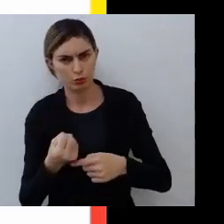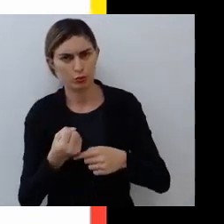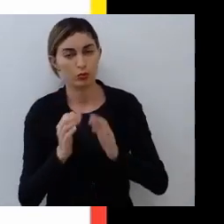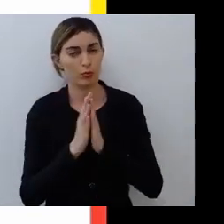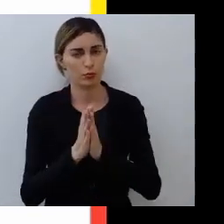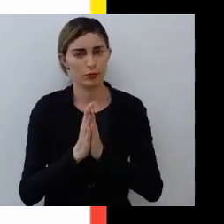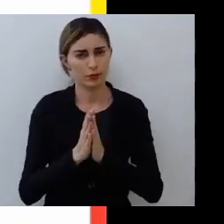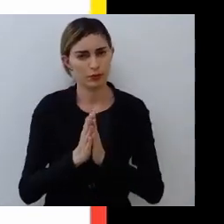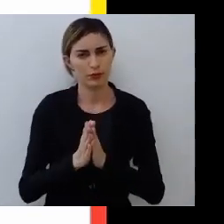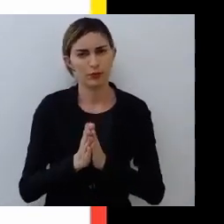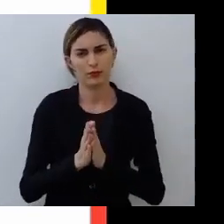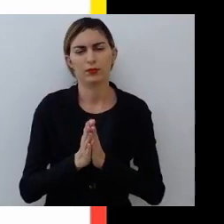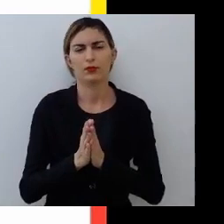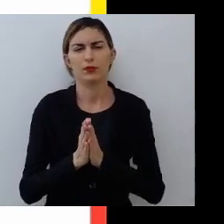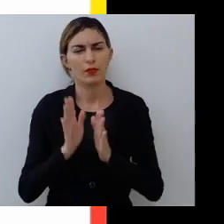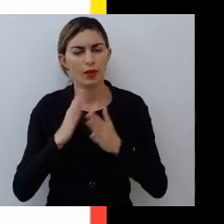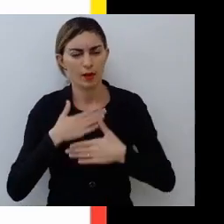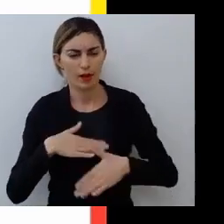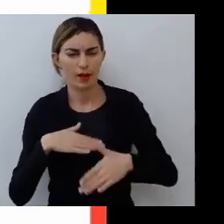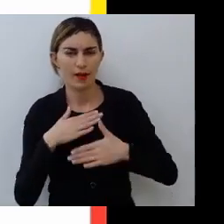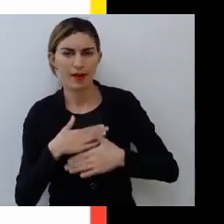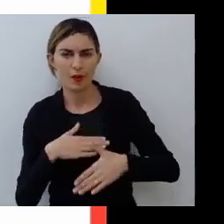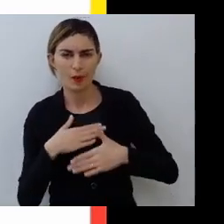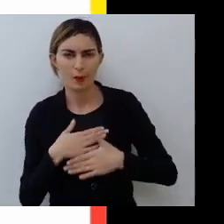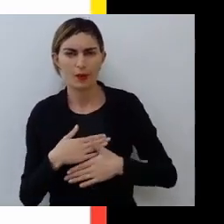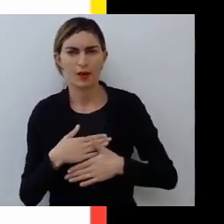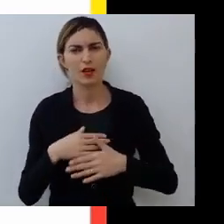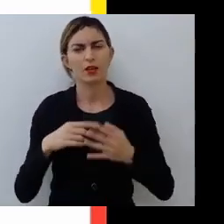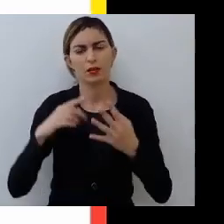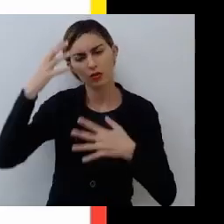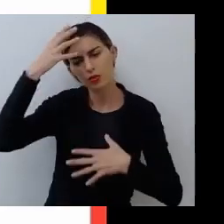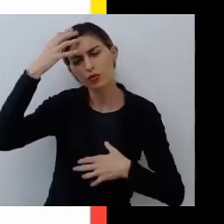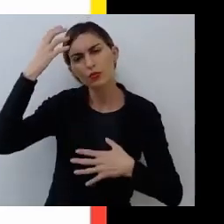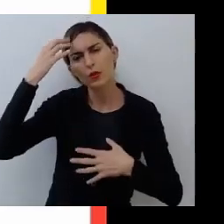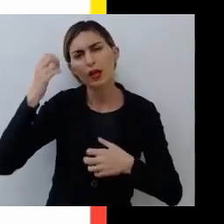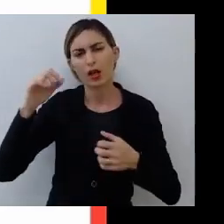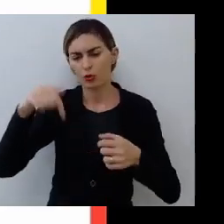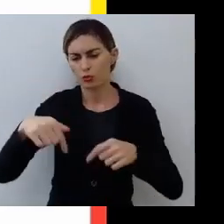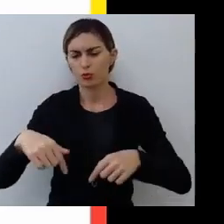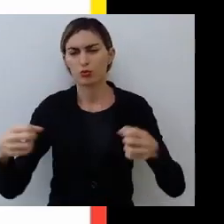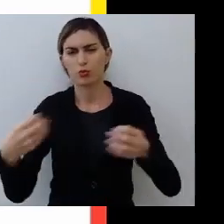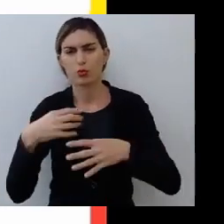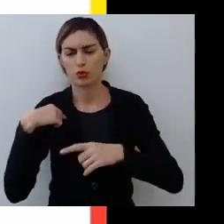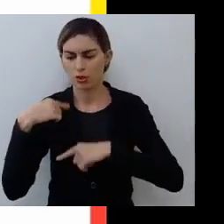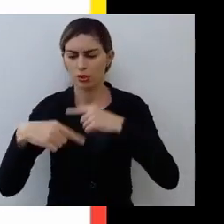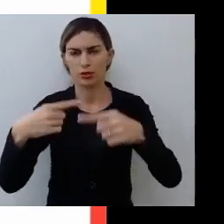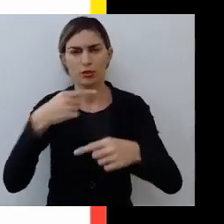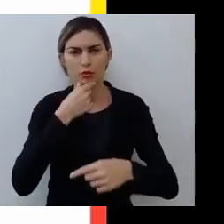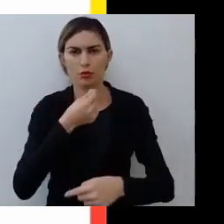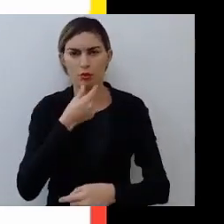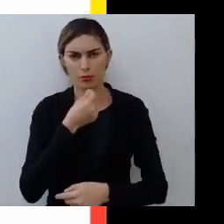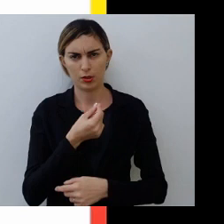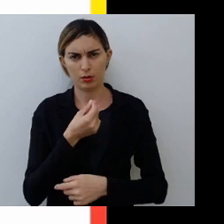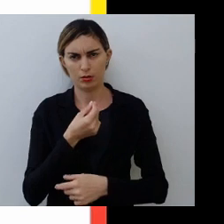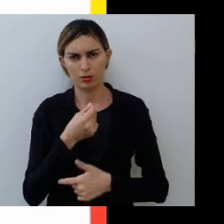favor. Calma. E os macacos atuais seriam descendentes de homens?